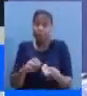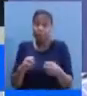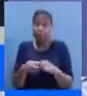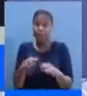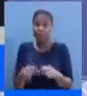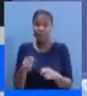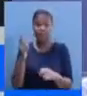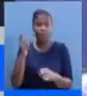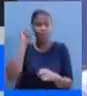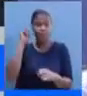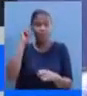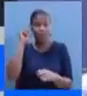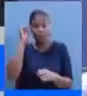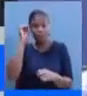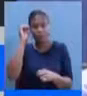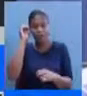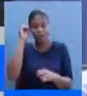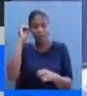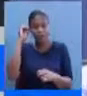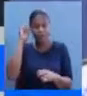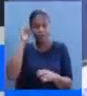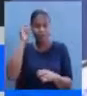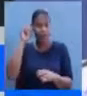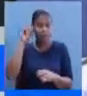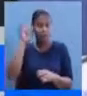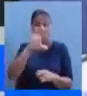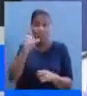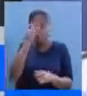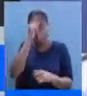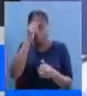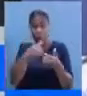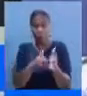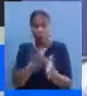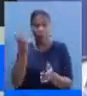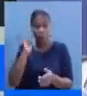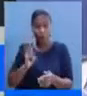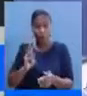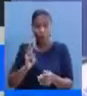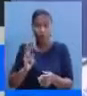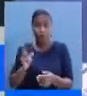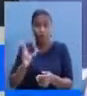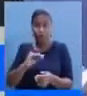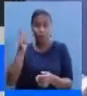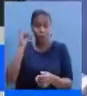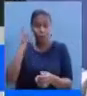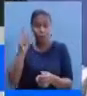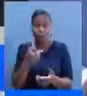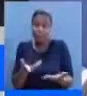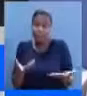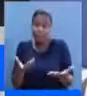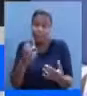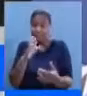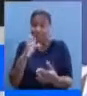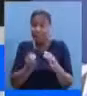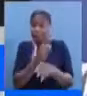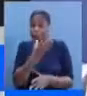a importância dos países que respeitam todos estes valores, que são valores fundadores da CPLP, é